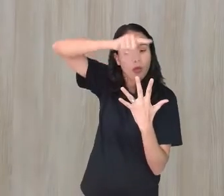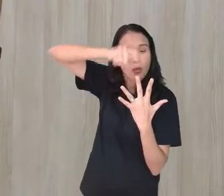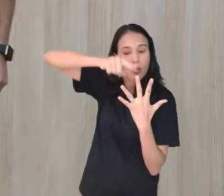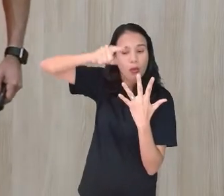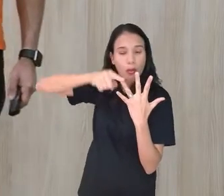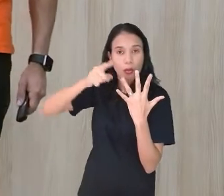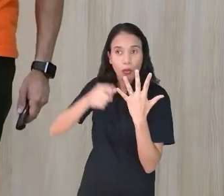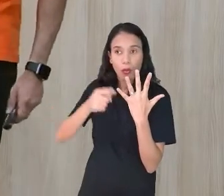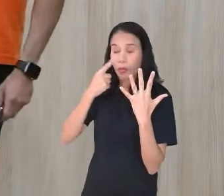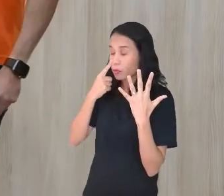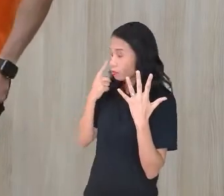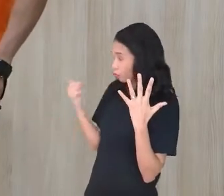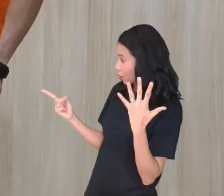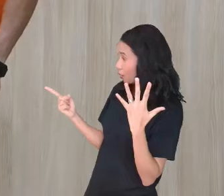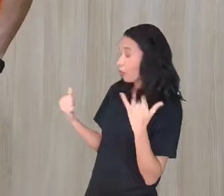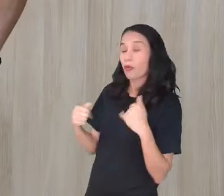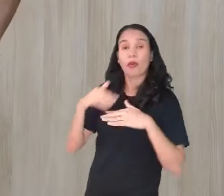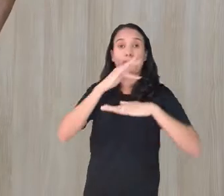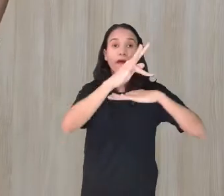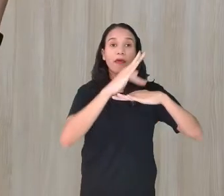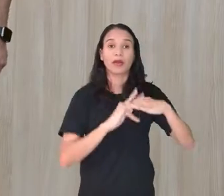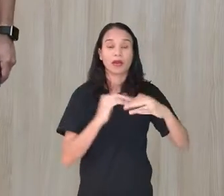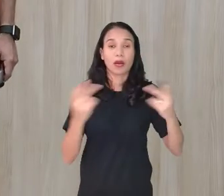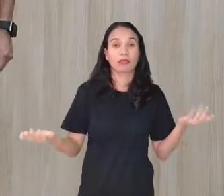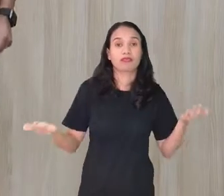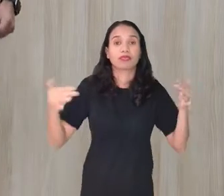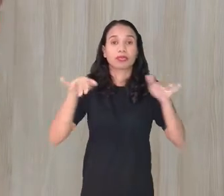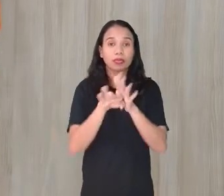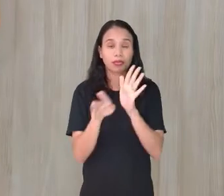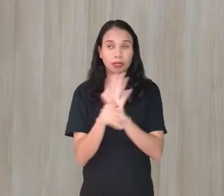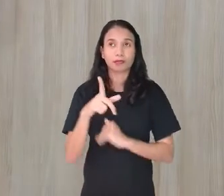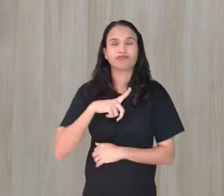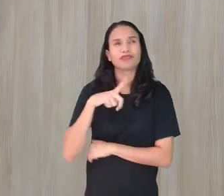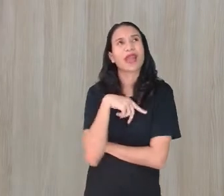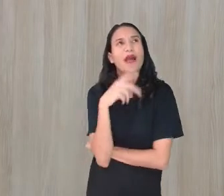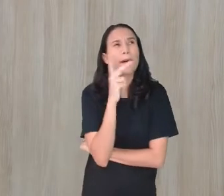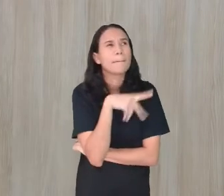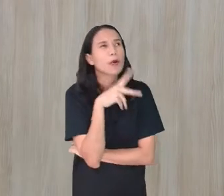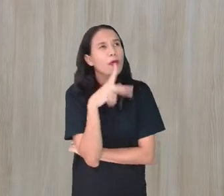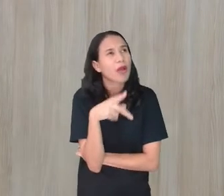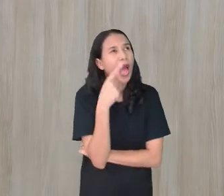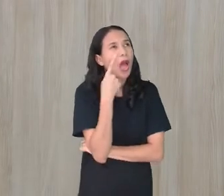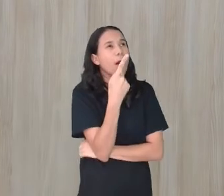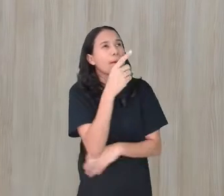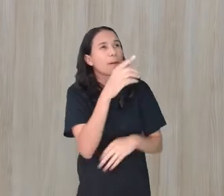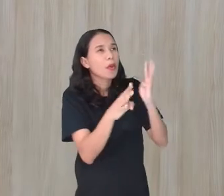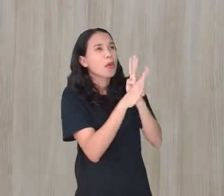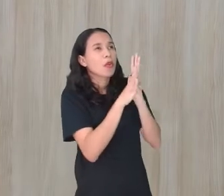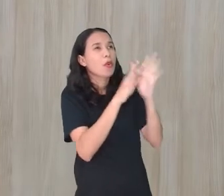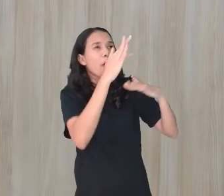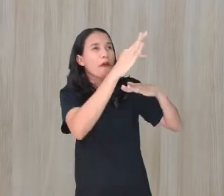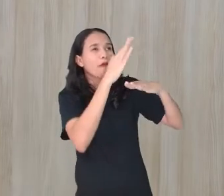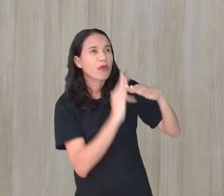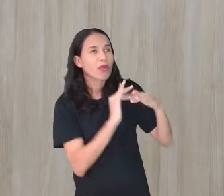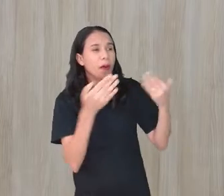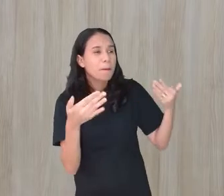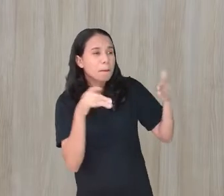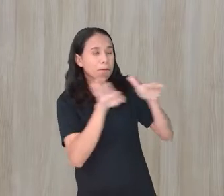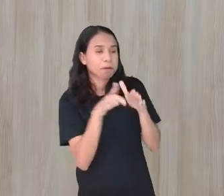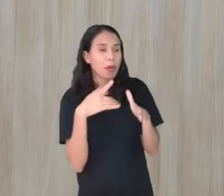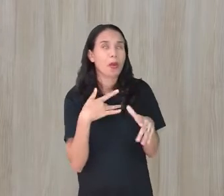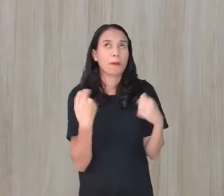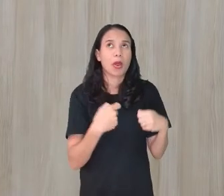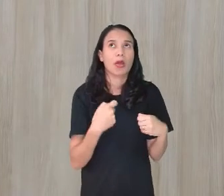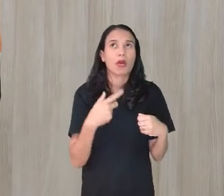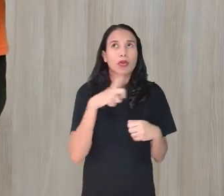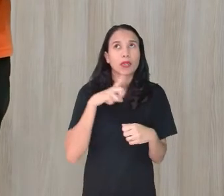às frações aí, à fração 2 terços. Ah, Pedro, então quer dizer que para encontrar a fração equivalente, basta eu